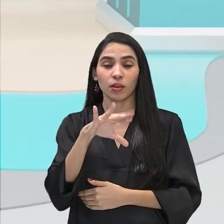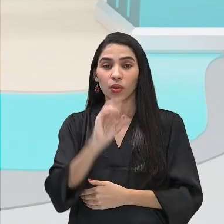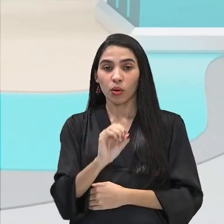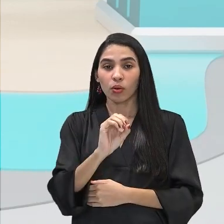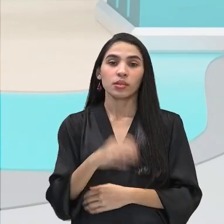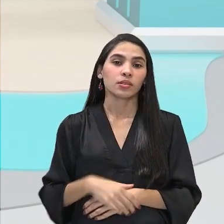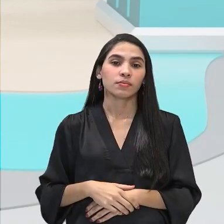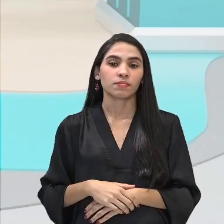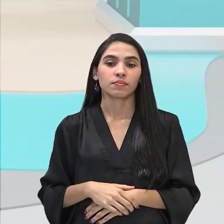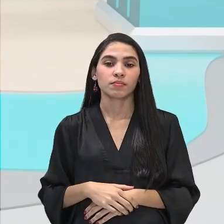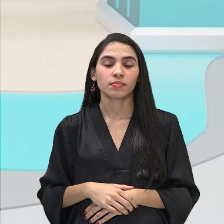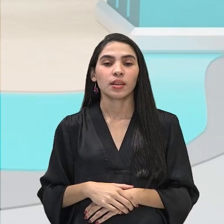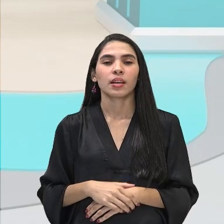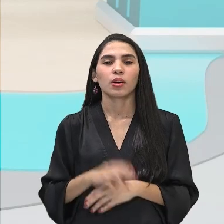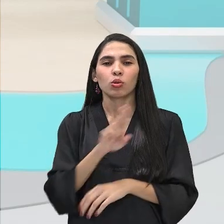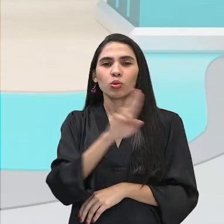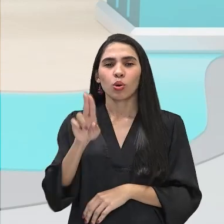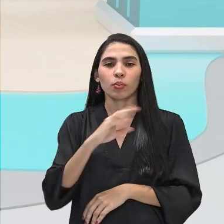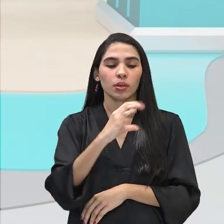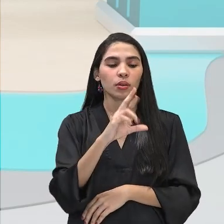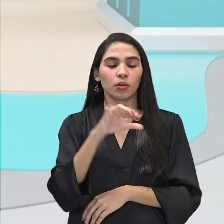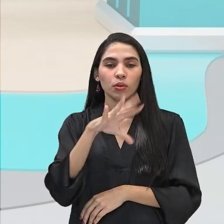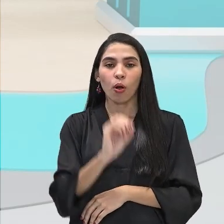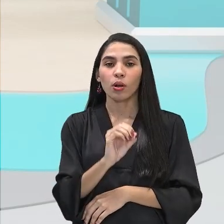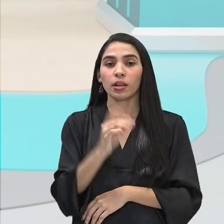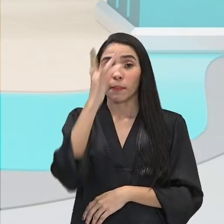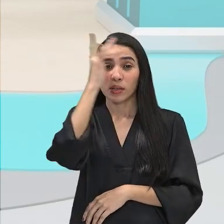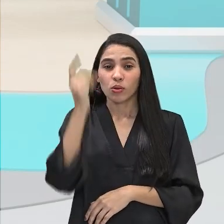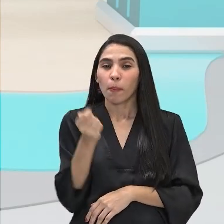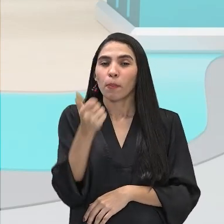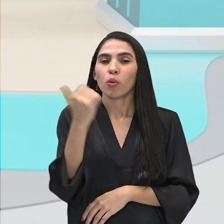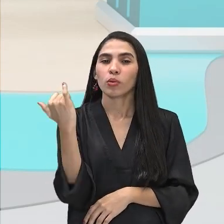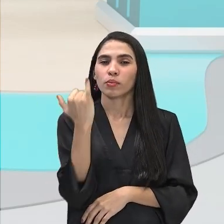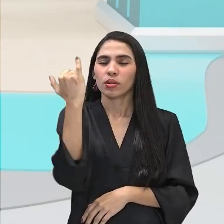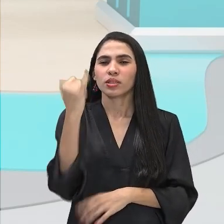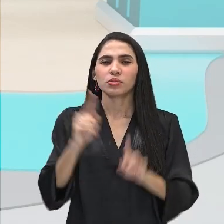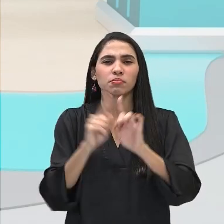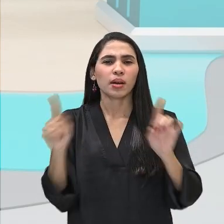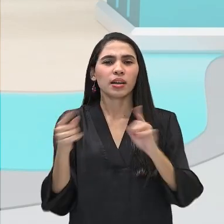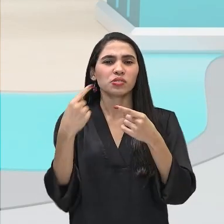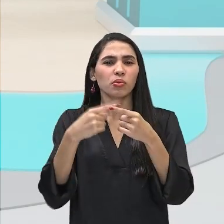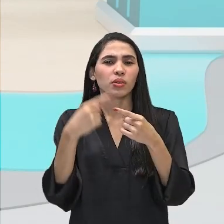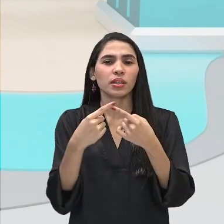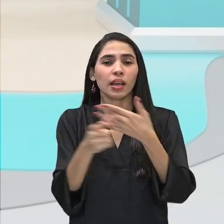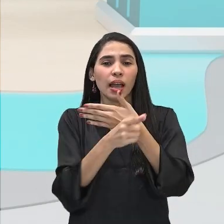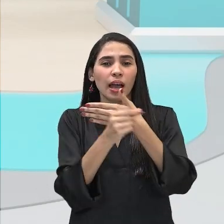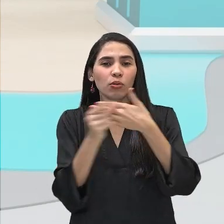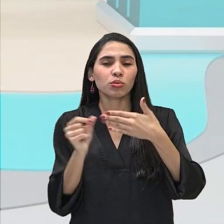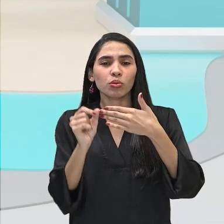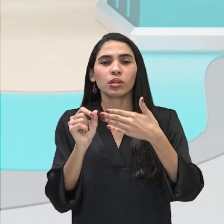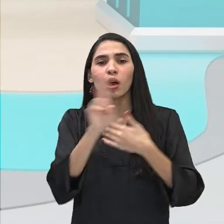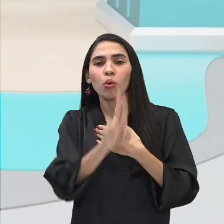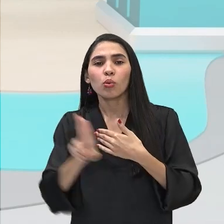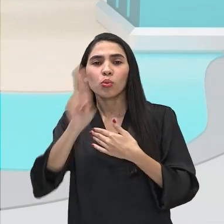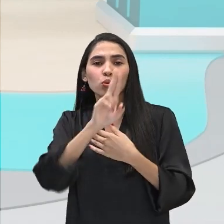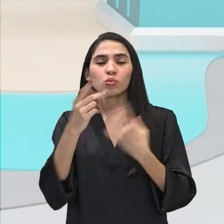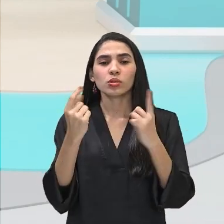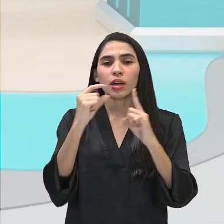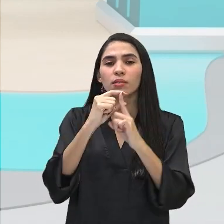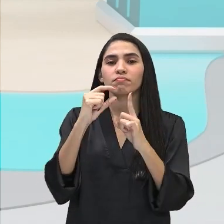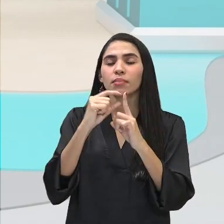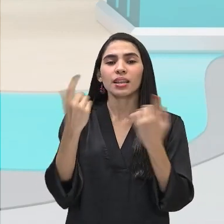de Gente Pouco Importante, mas compreendam o porquê que a autora utiliza este termo, esta